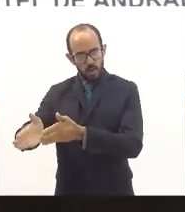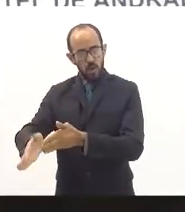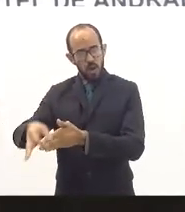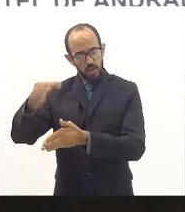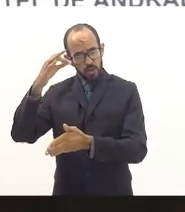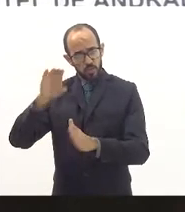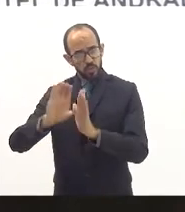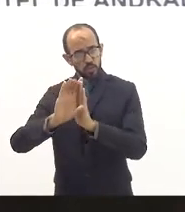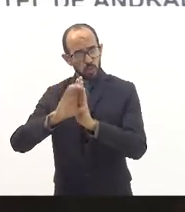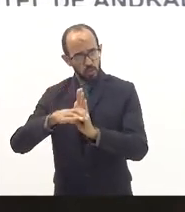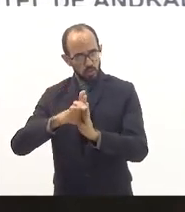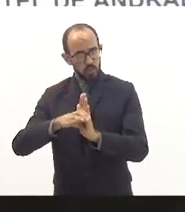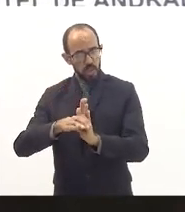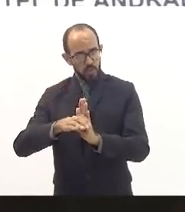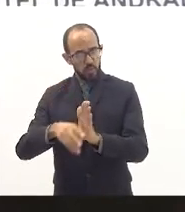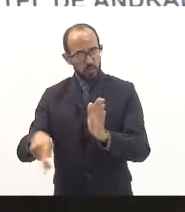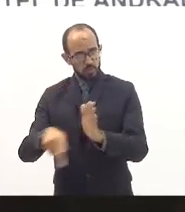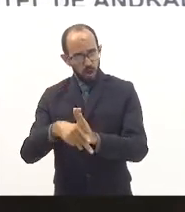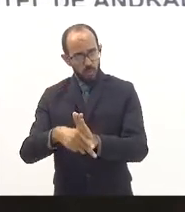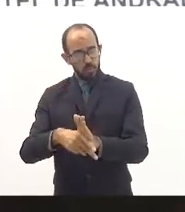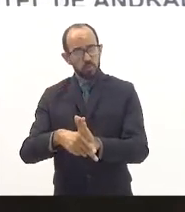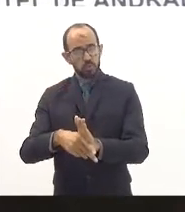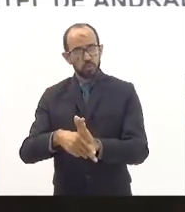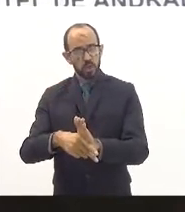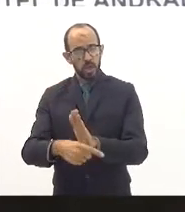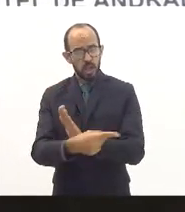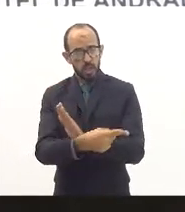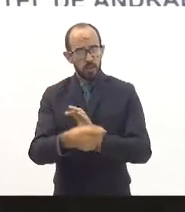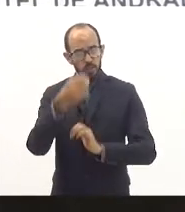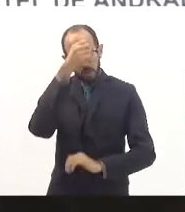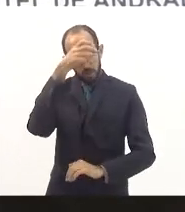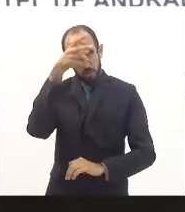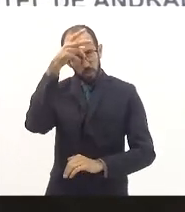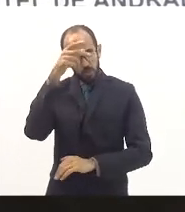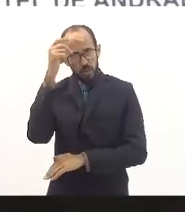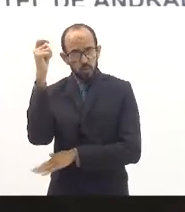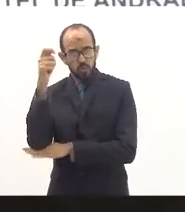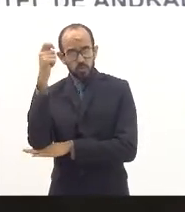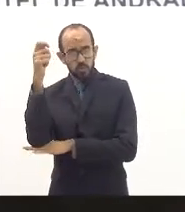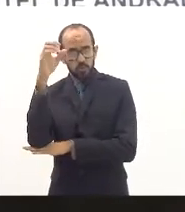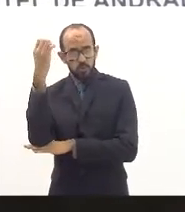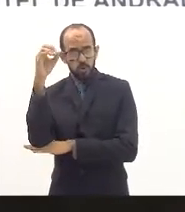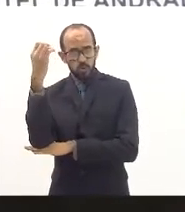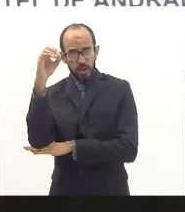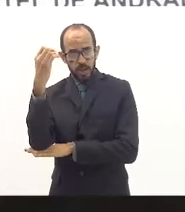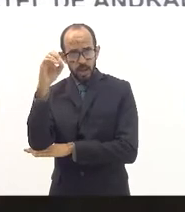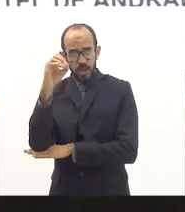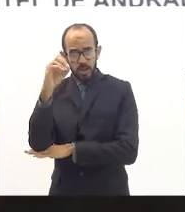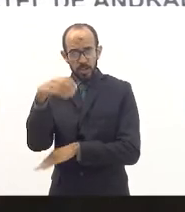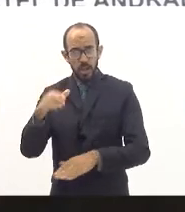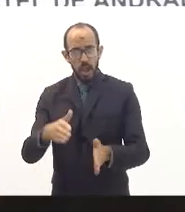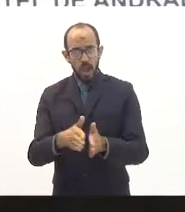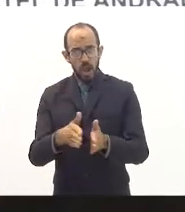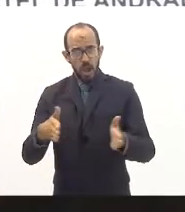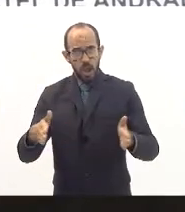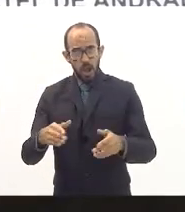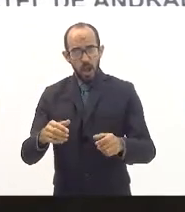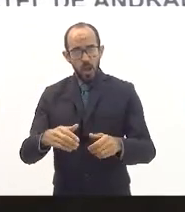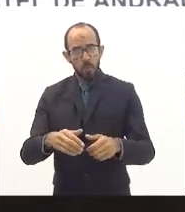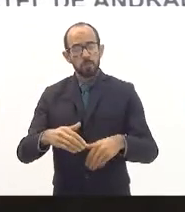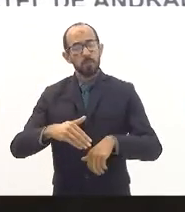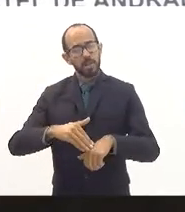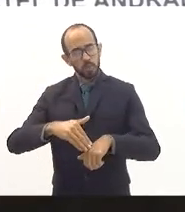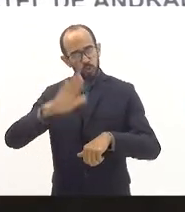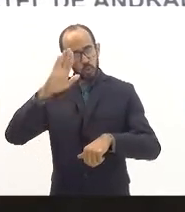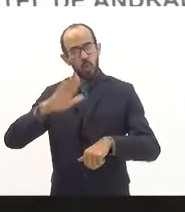princípios, Brizola, quando prefeito de Porto Alegre, alargou consideravelmente o número de escolas